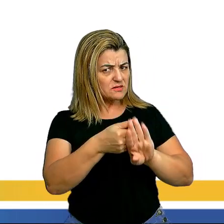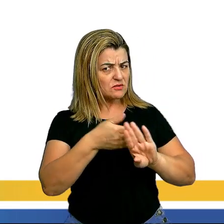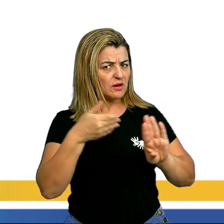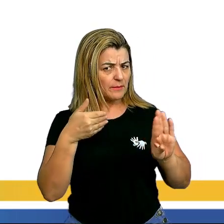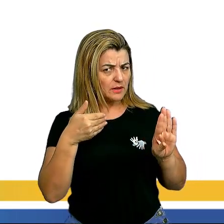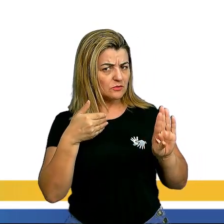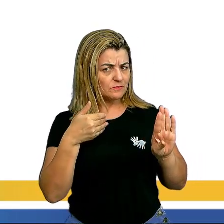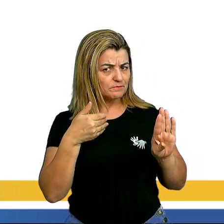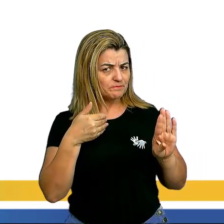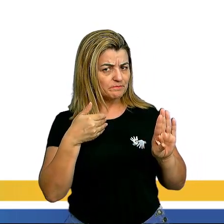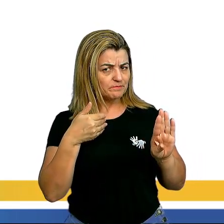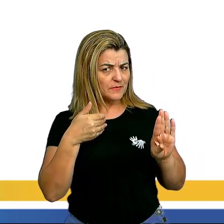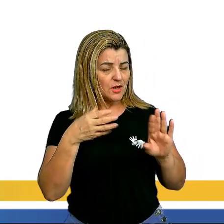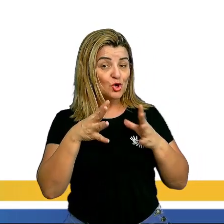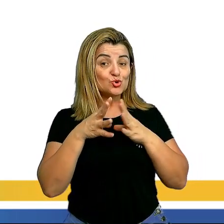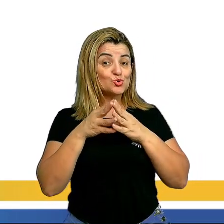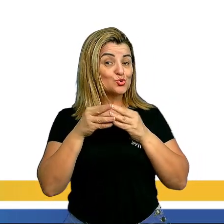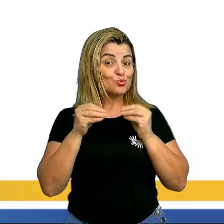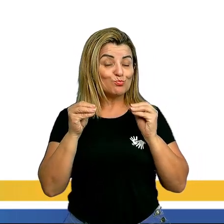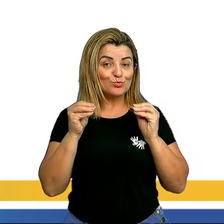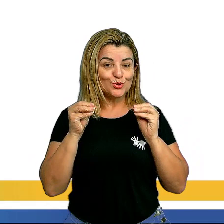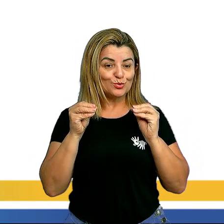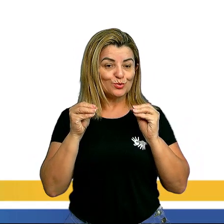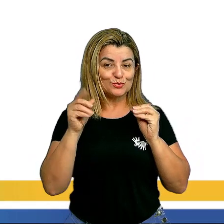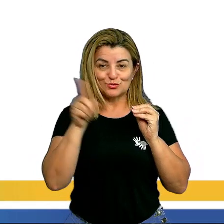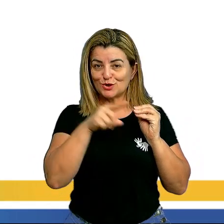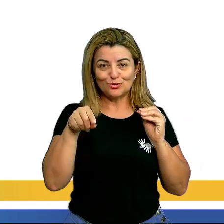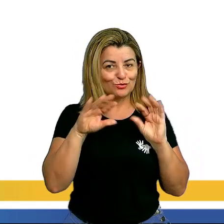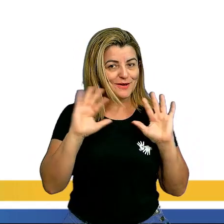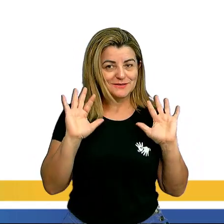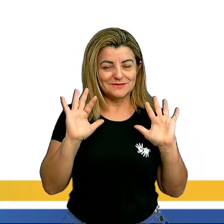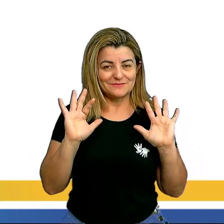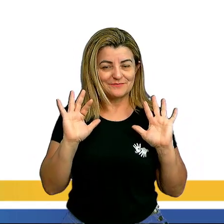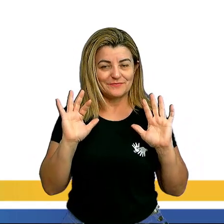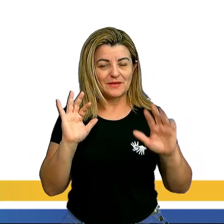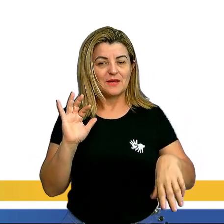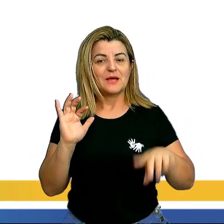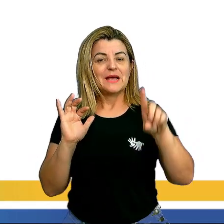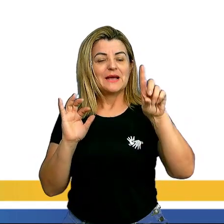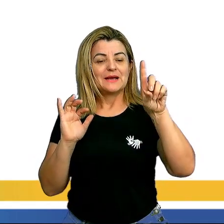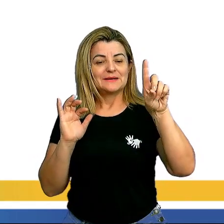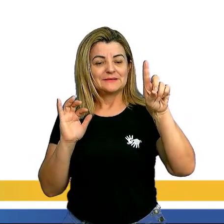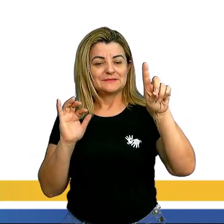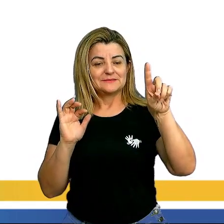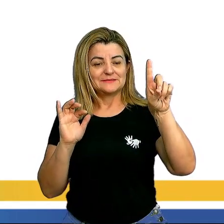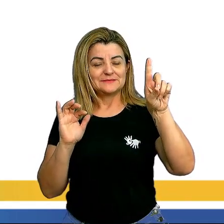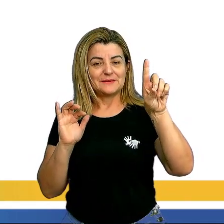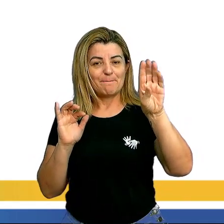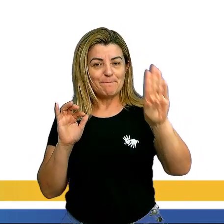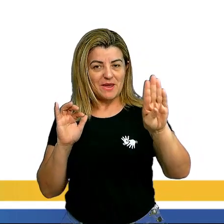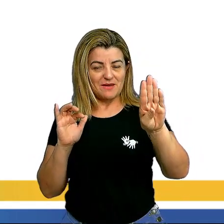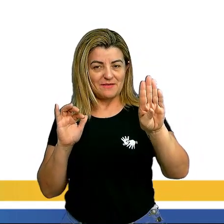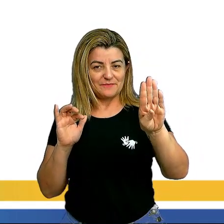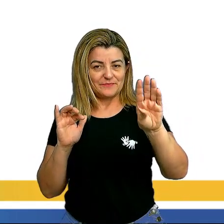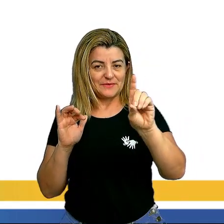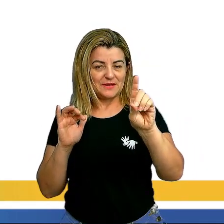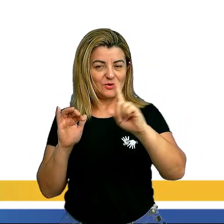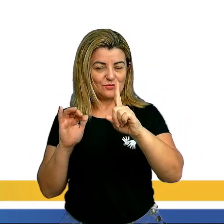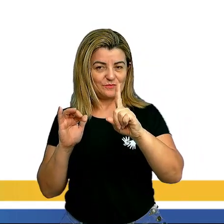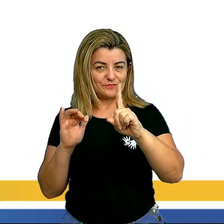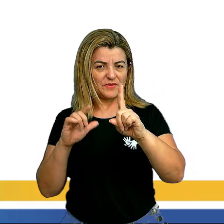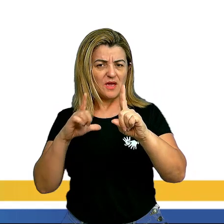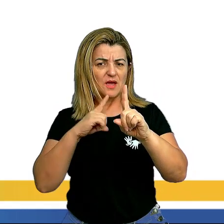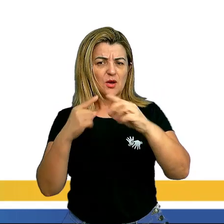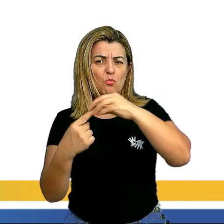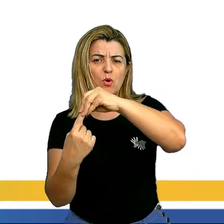A minha questão falou que desapareceu. Então, tu já anula ela. D2. Perdão, D1. Existe uma